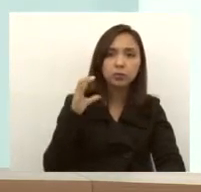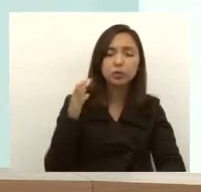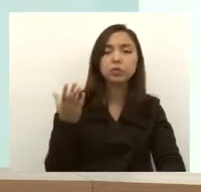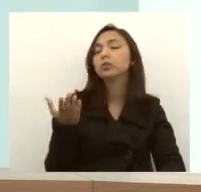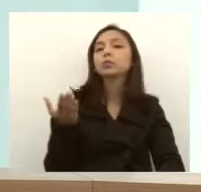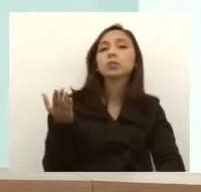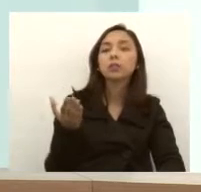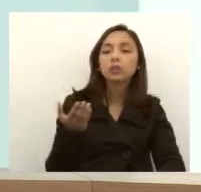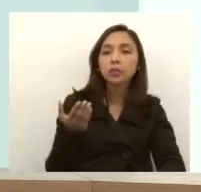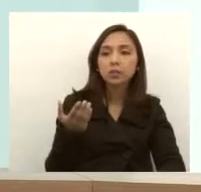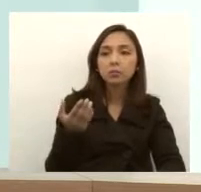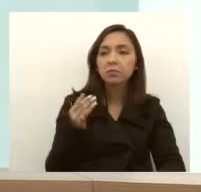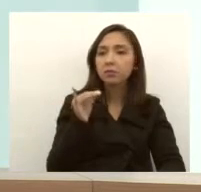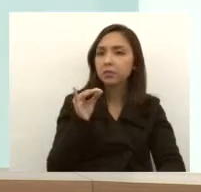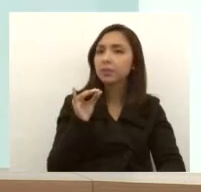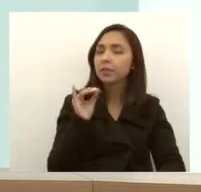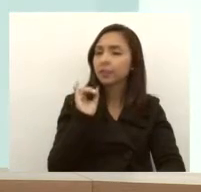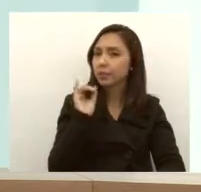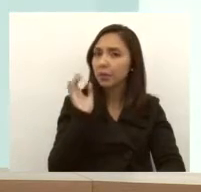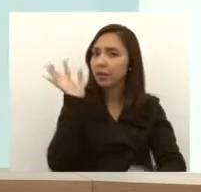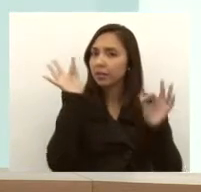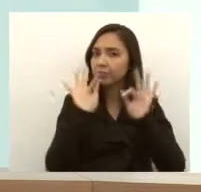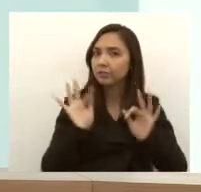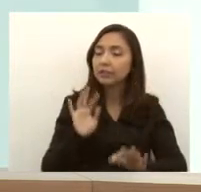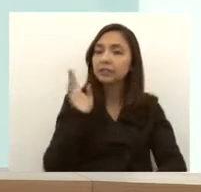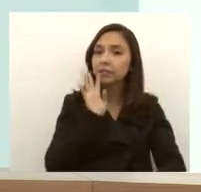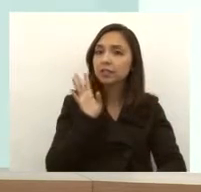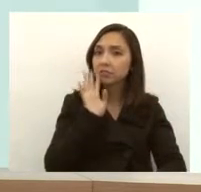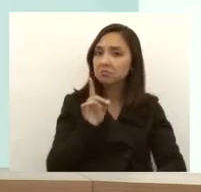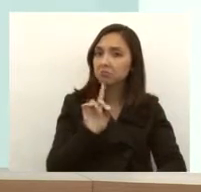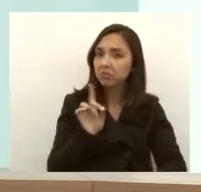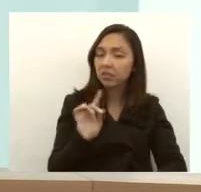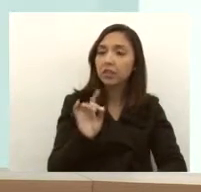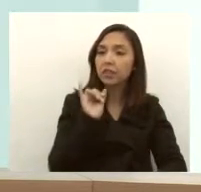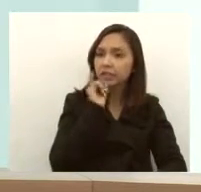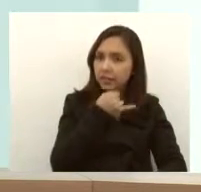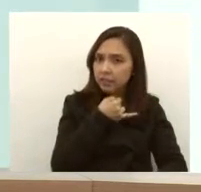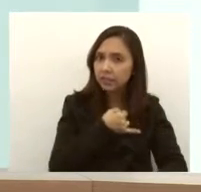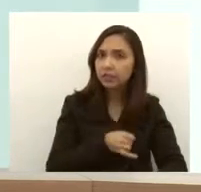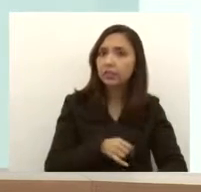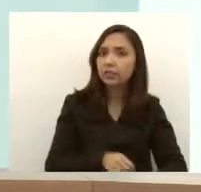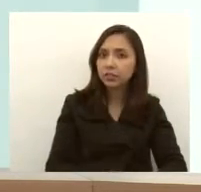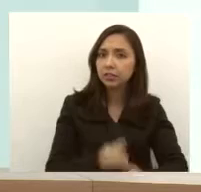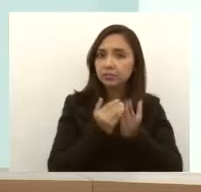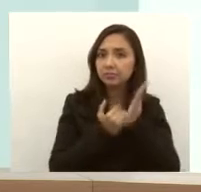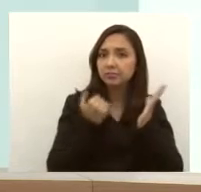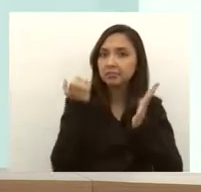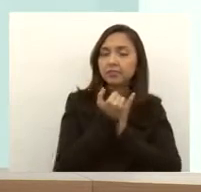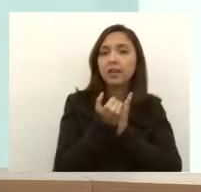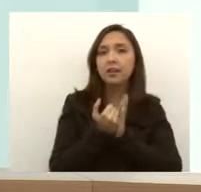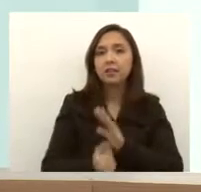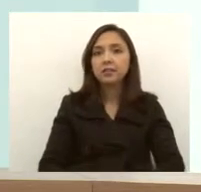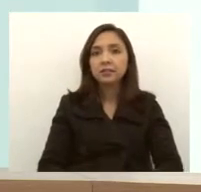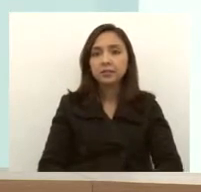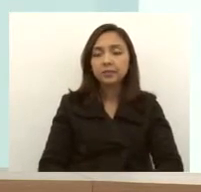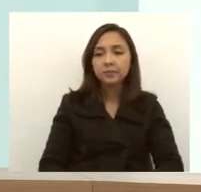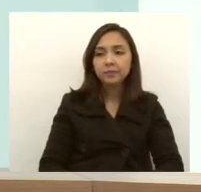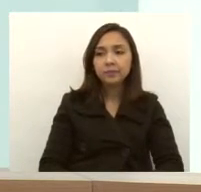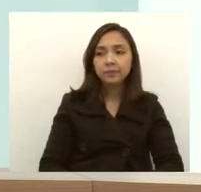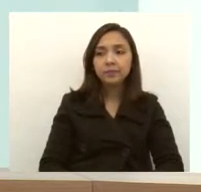é triste, não é alegre não isso para nós. E para nós da classe política é mais triste ainda, é mais